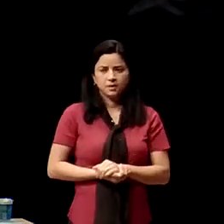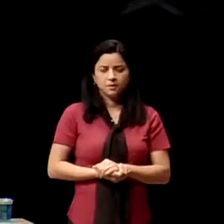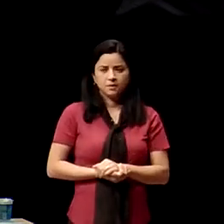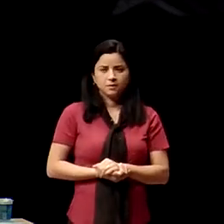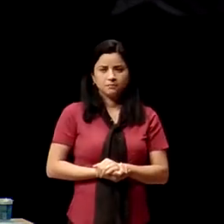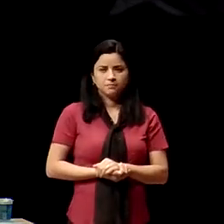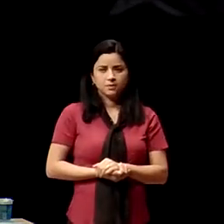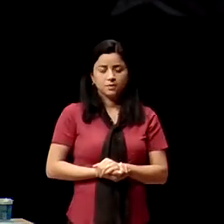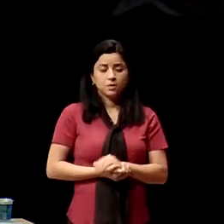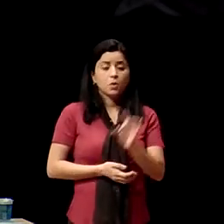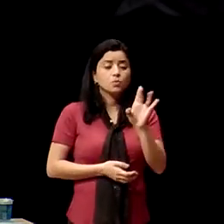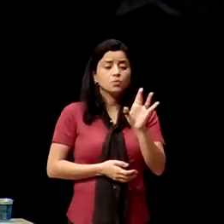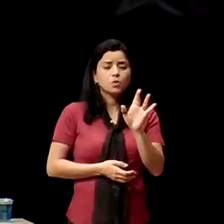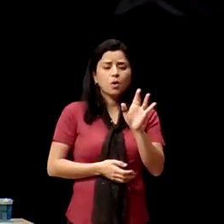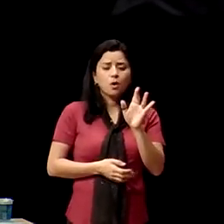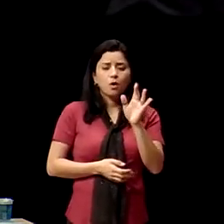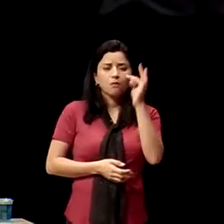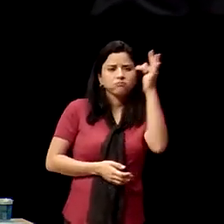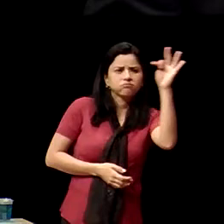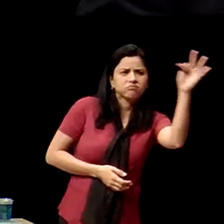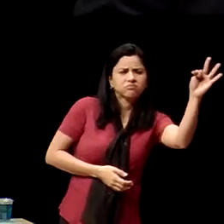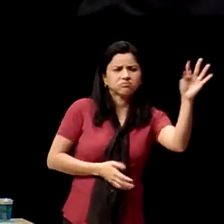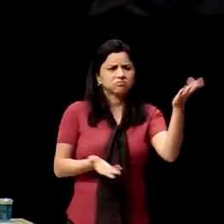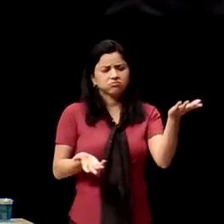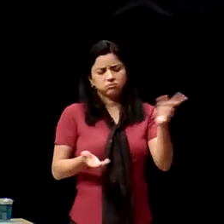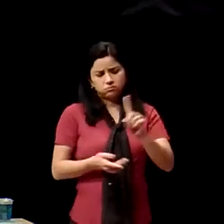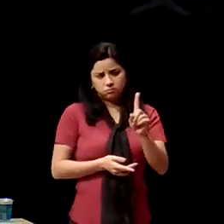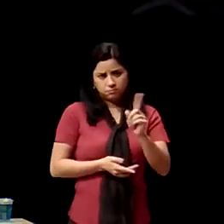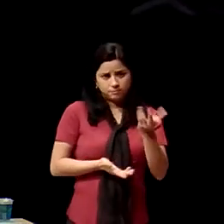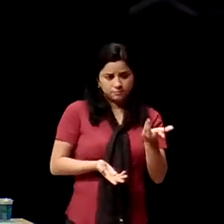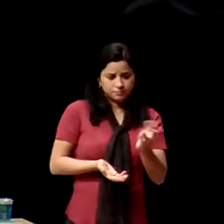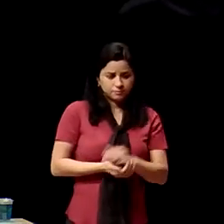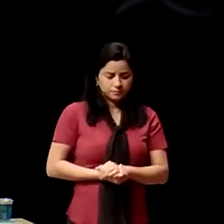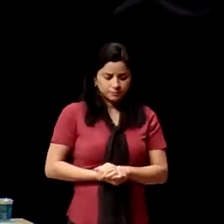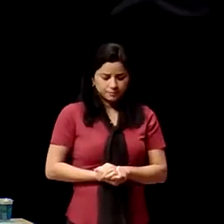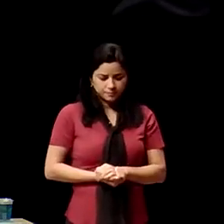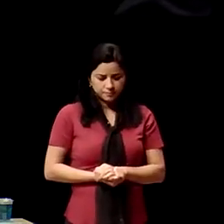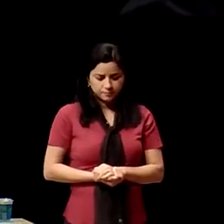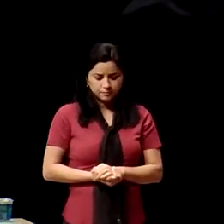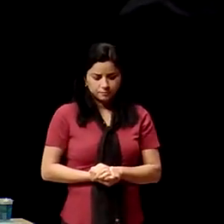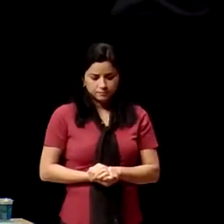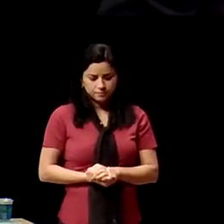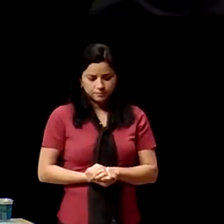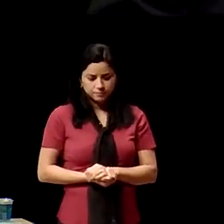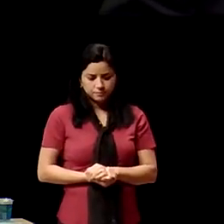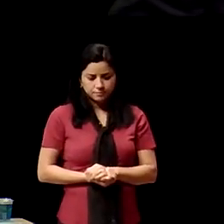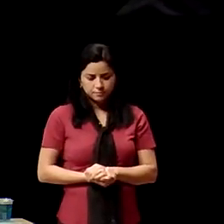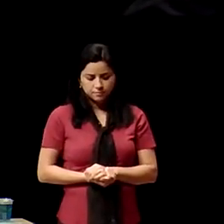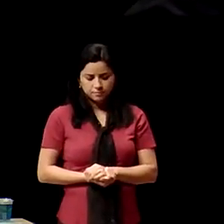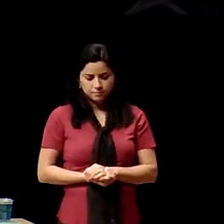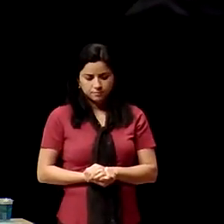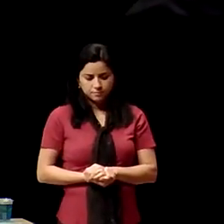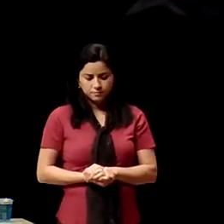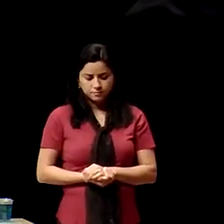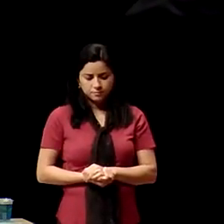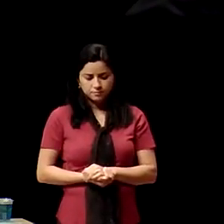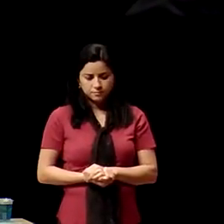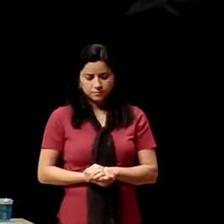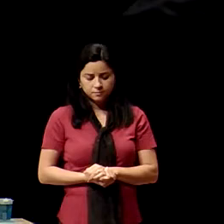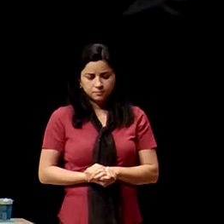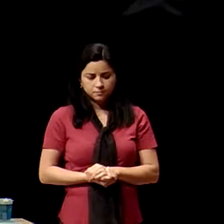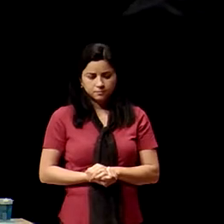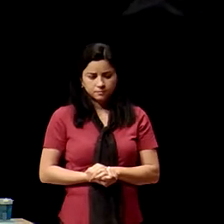Não apenas a teoria quântica. So, and another perspective